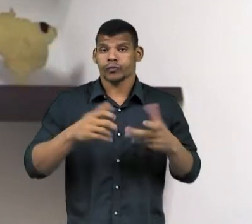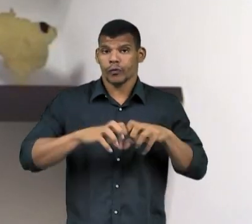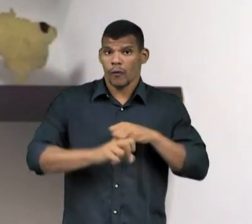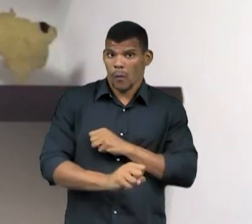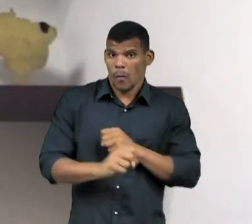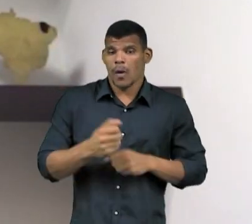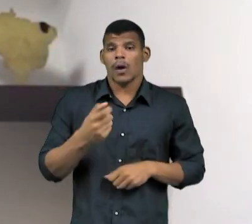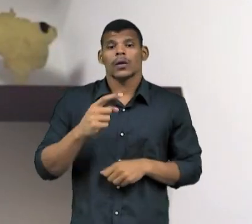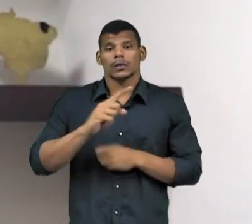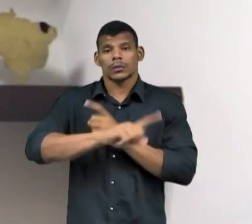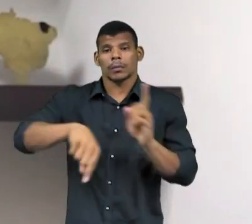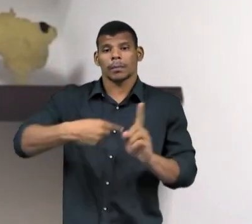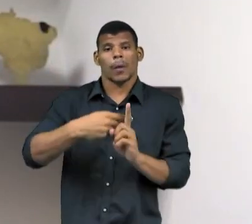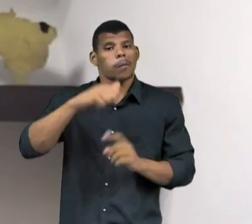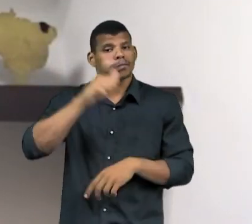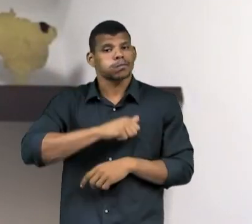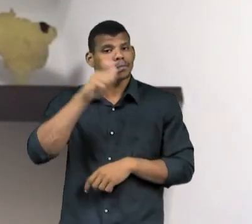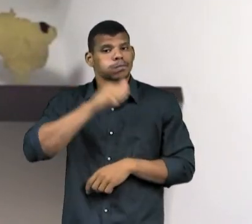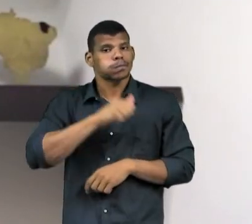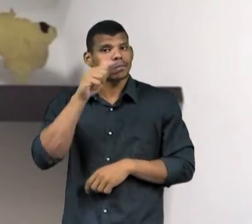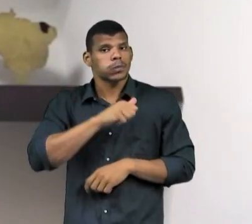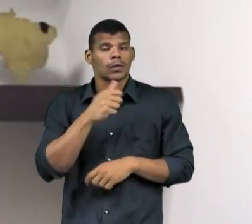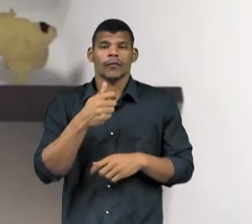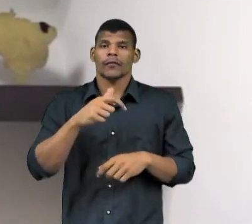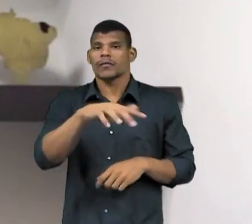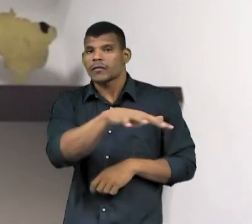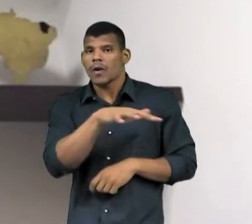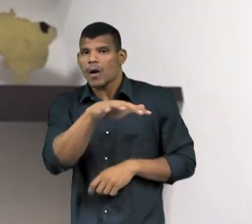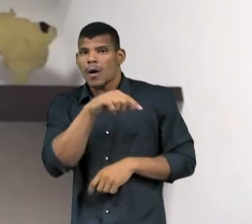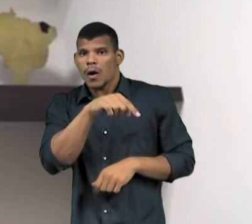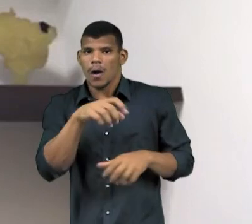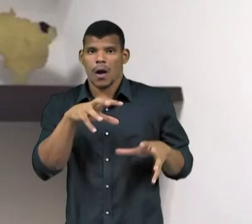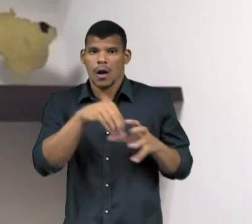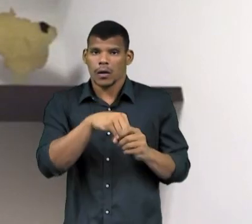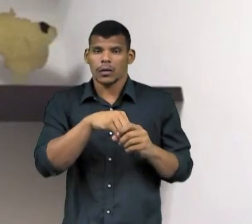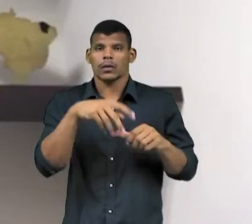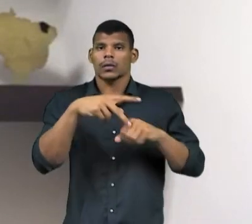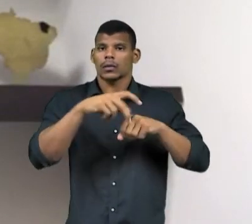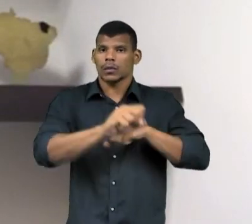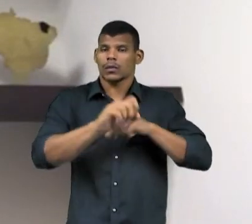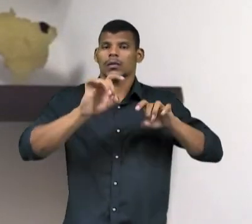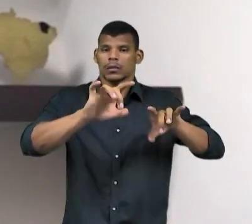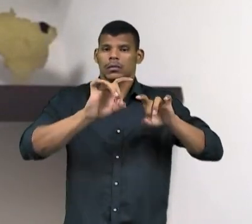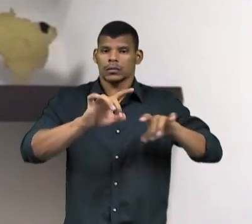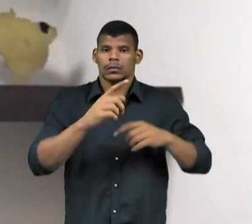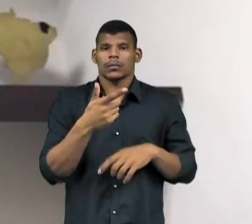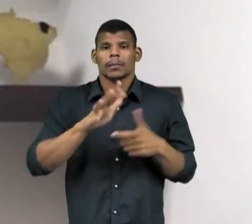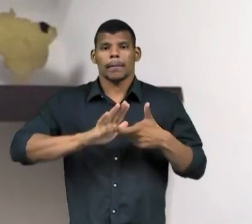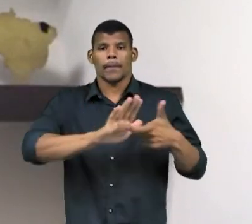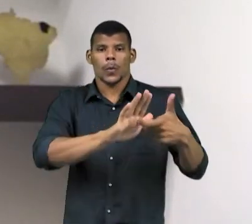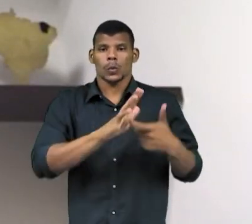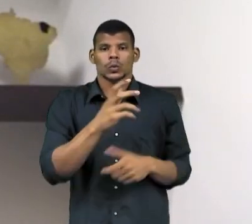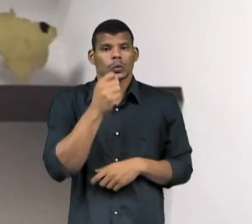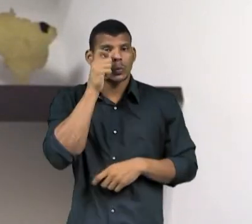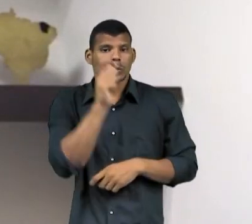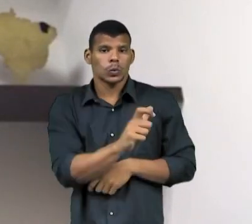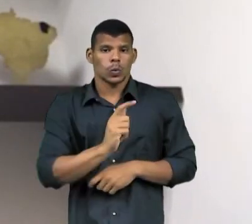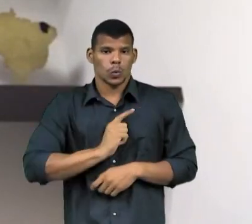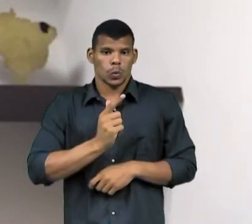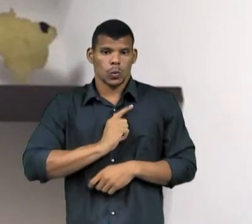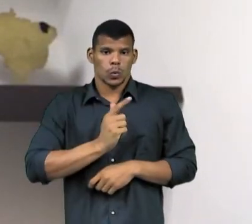graduação, mas também se qualificar dentro dessas áreas específicas, se aperfeiçoar, se mostrar interessado,